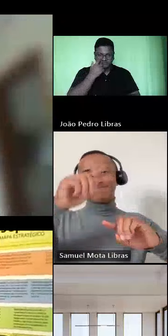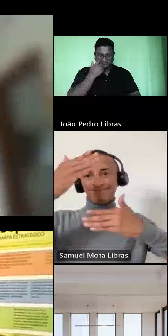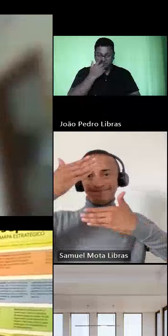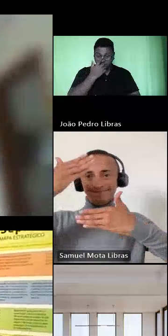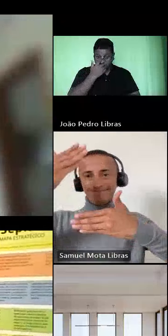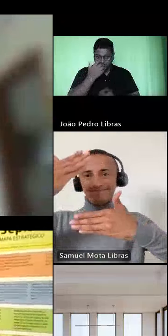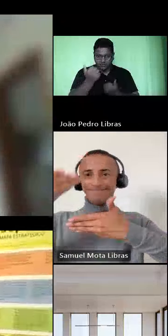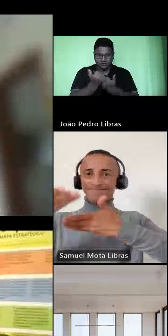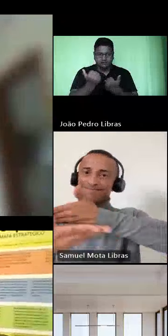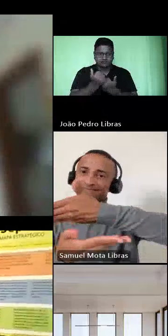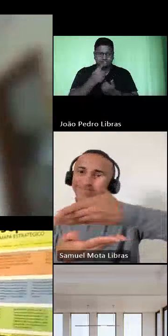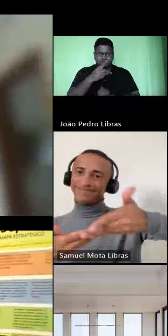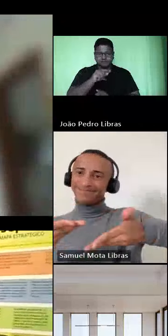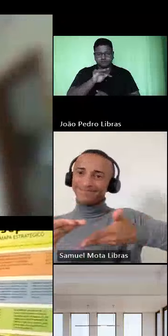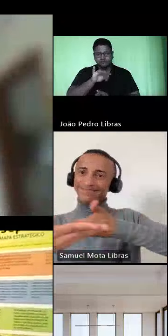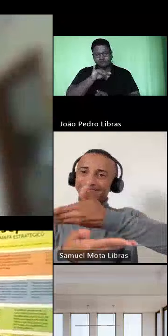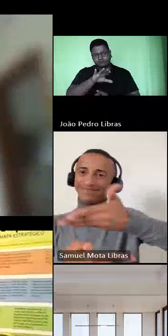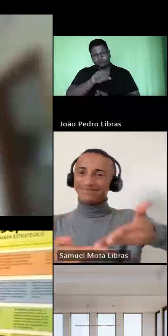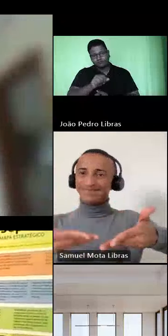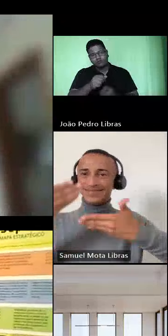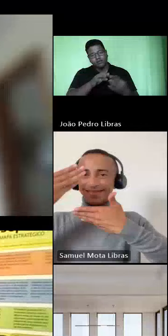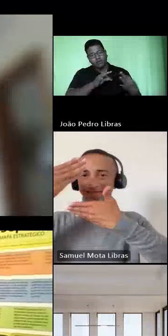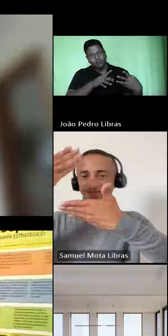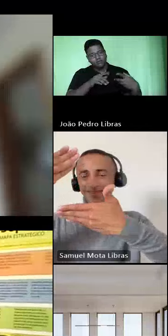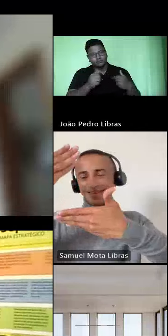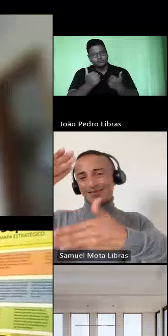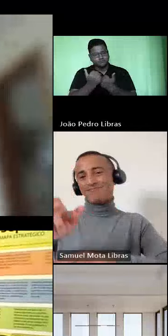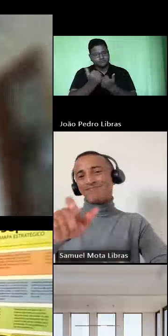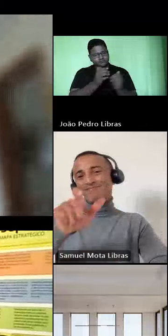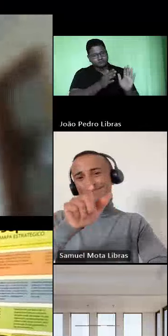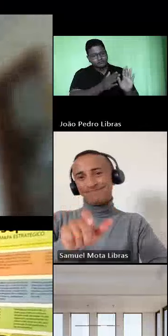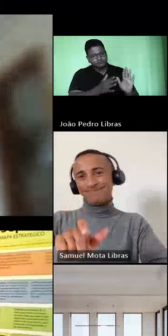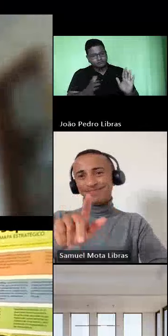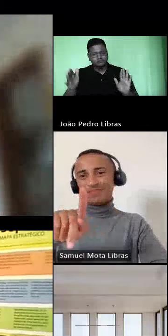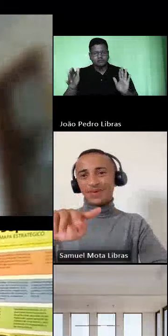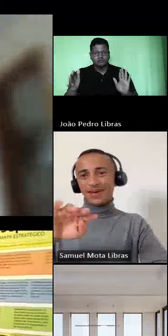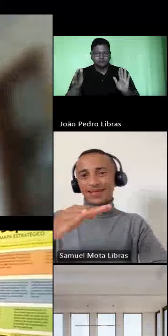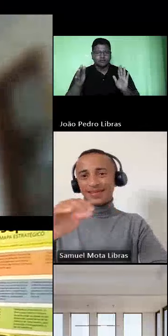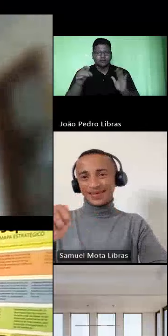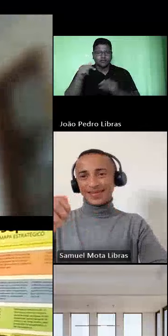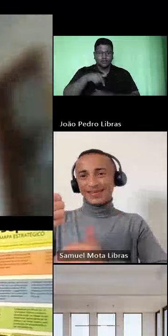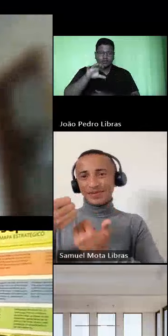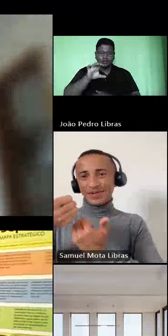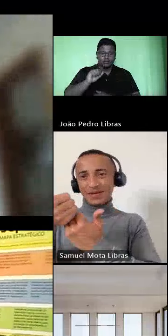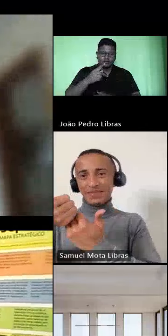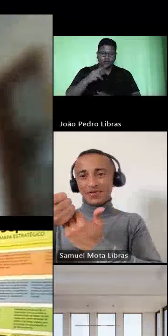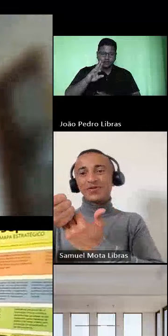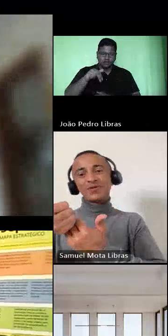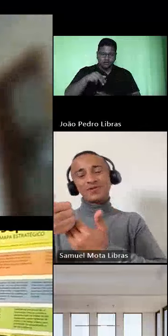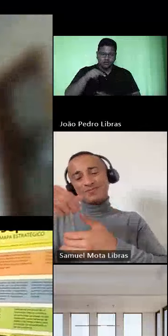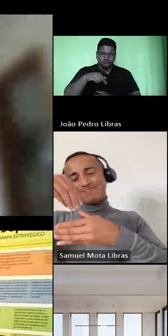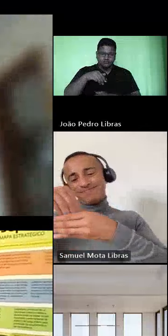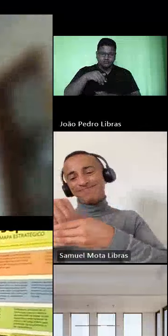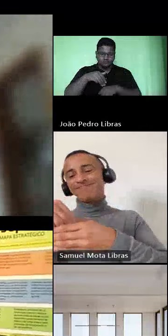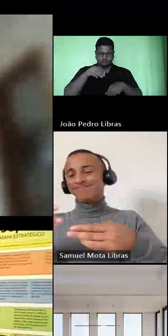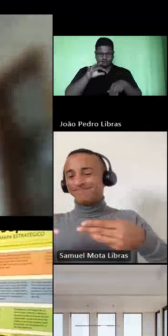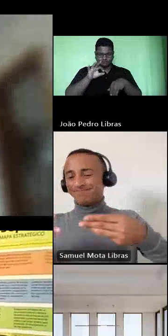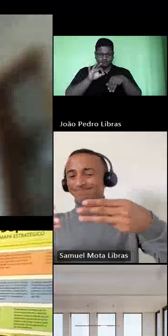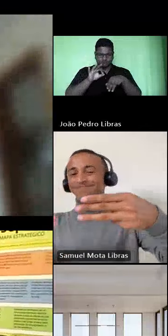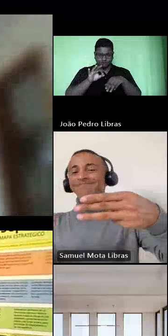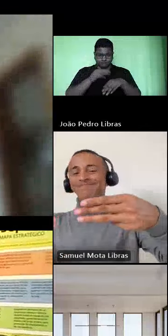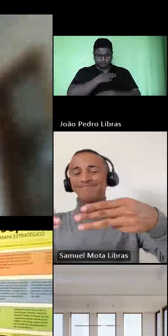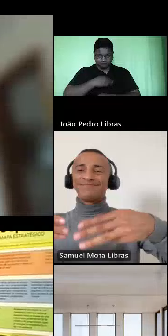Patrícia né por todo esse apoio aí ao longo dessa dessa jornada aqui na cepan aqui no ministério eh e tenho certeza que a Ana